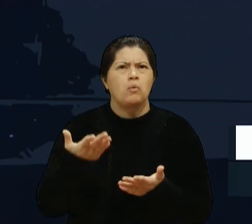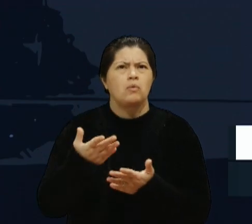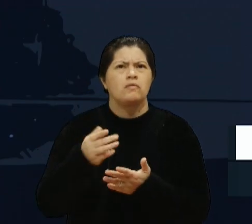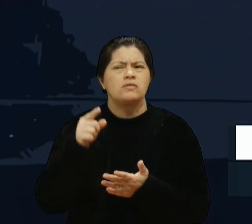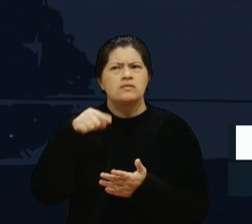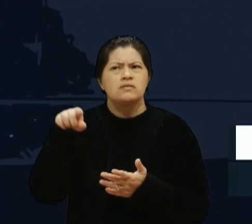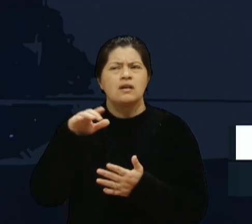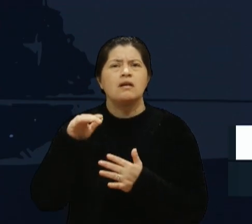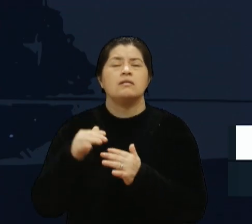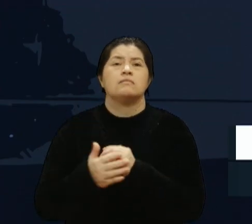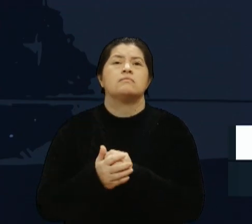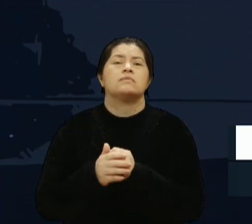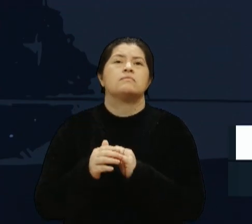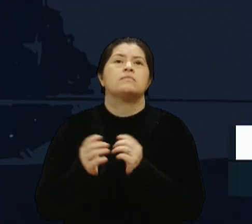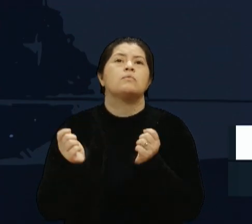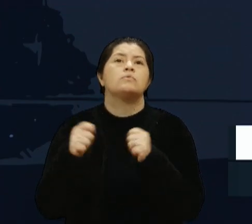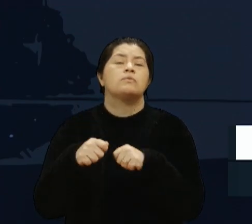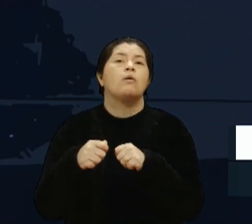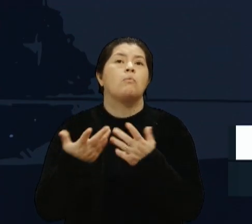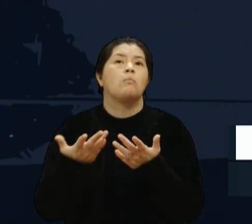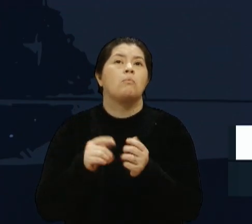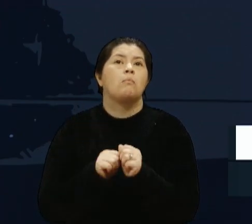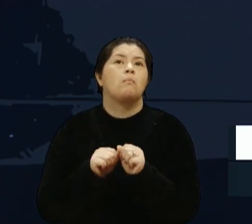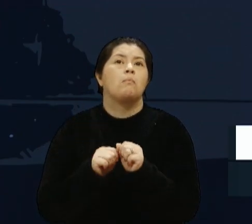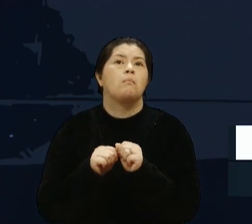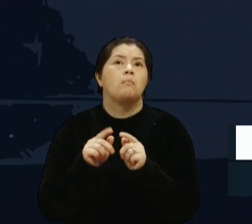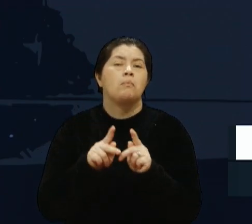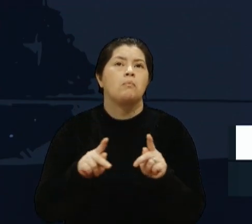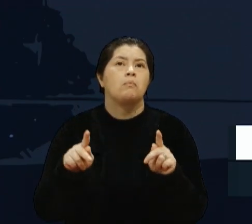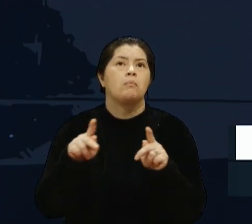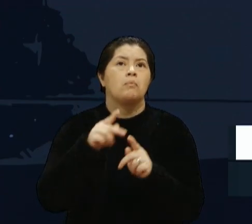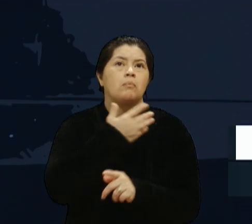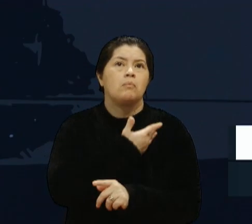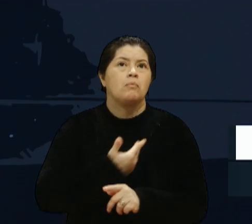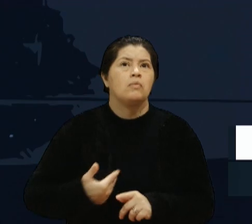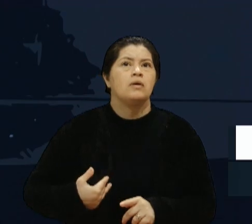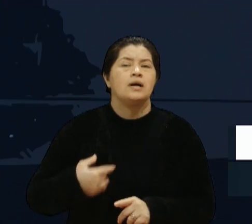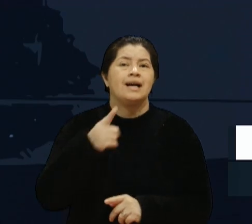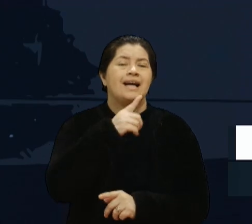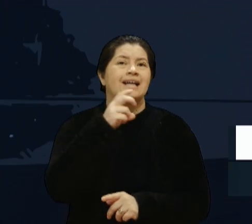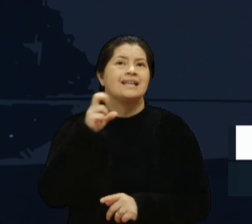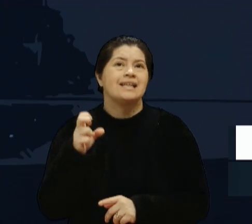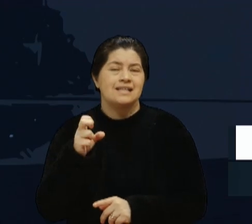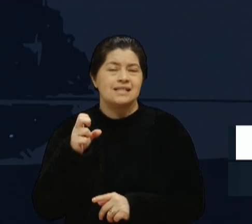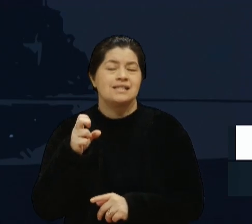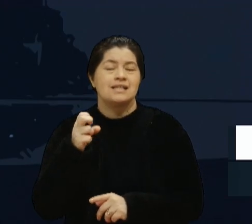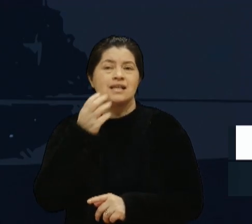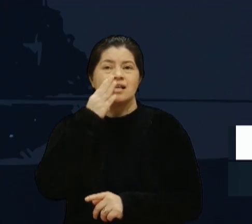pública da Defensoria Pública. Em março, nós recebemos, numa semana, 15 crianças e